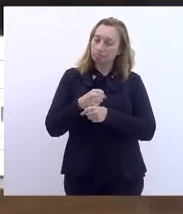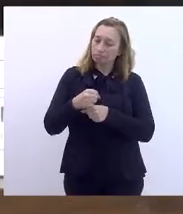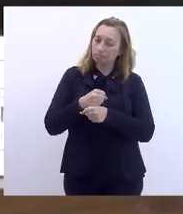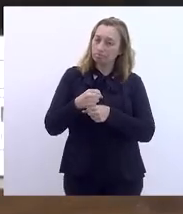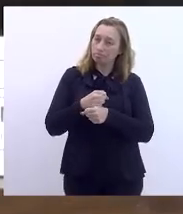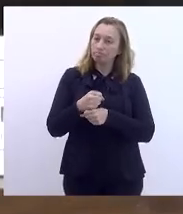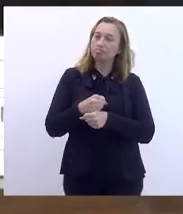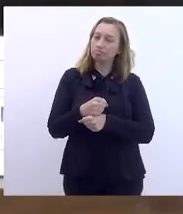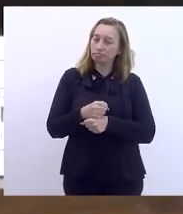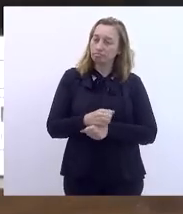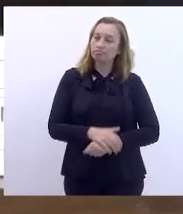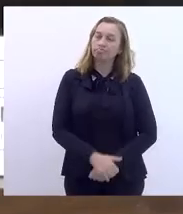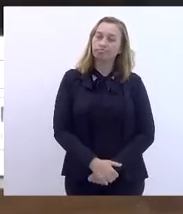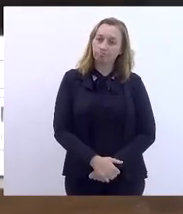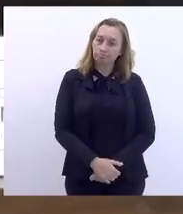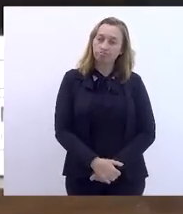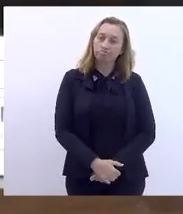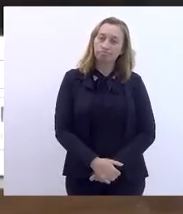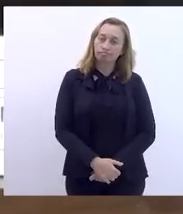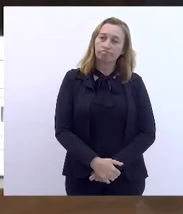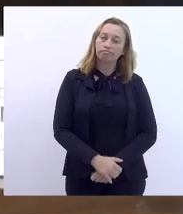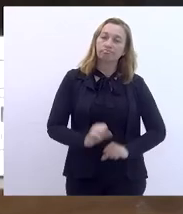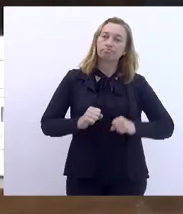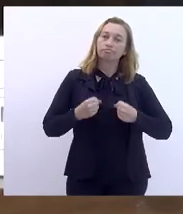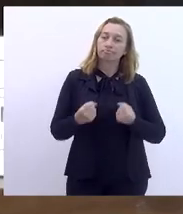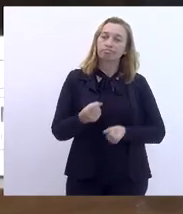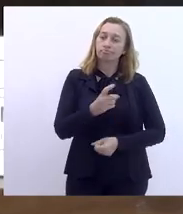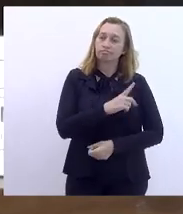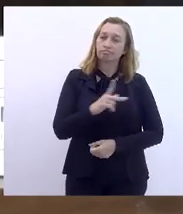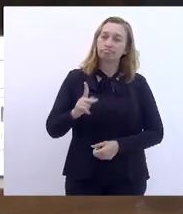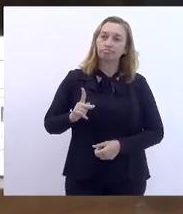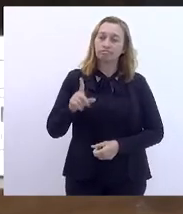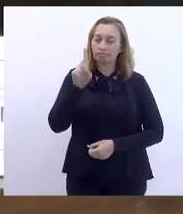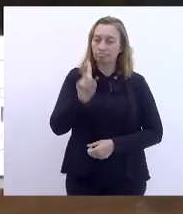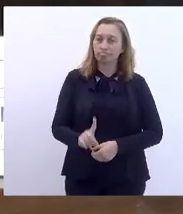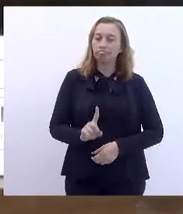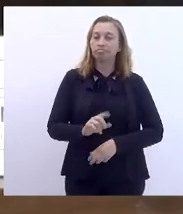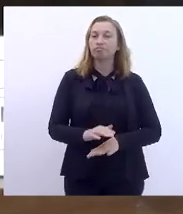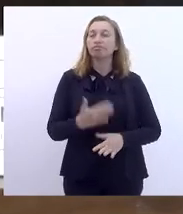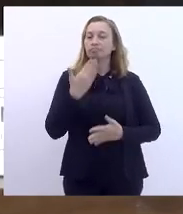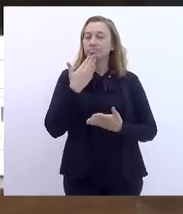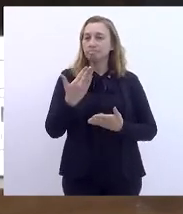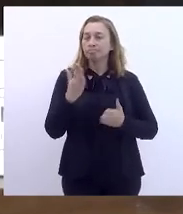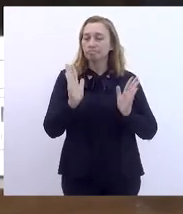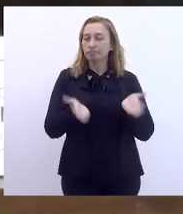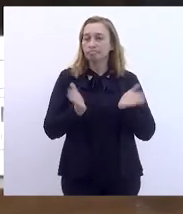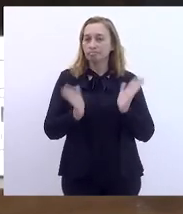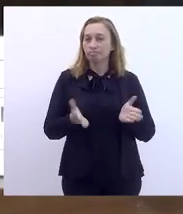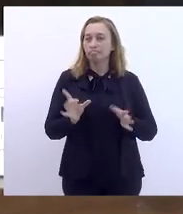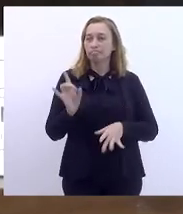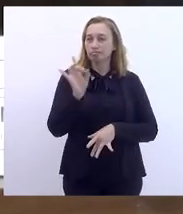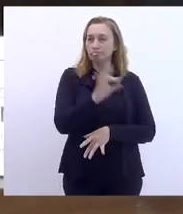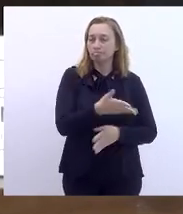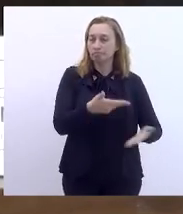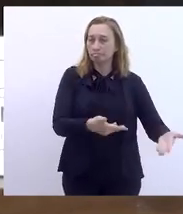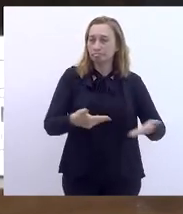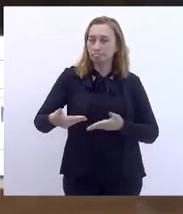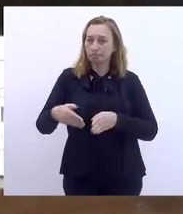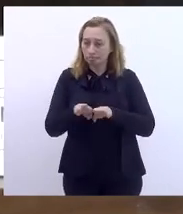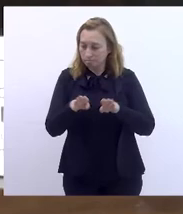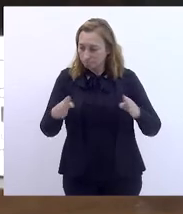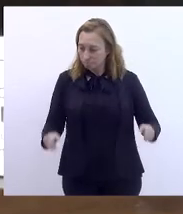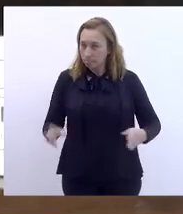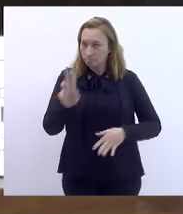de décadas de luta em defesa dos Direitos Humanos é peço agora para última convidada da